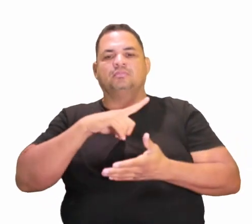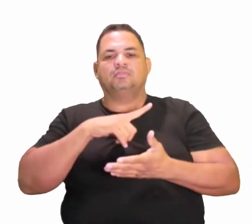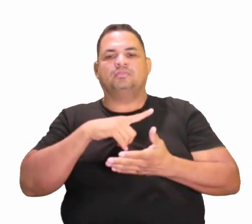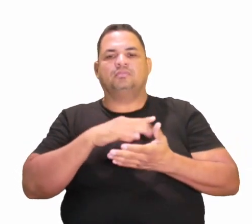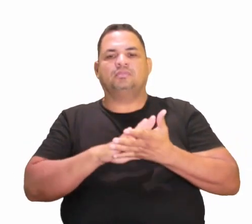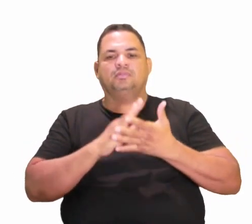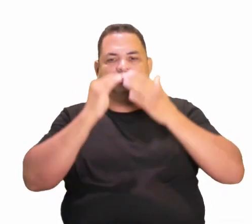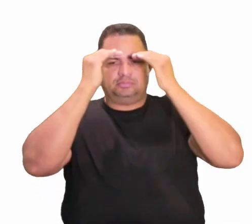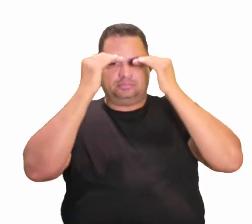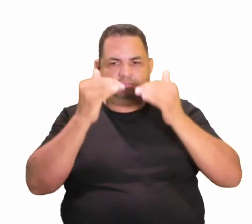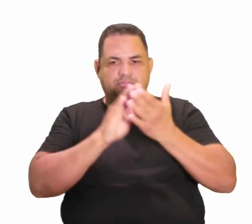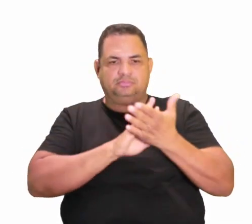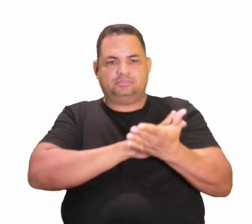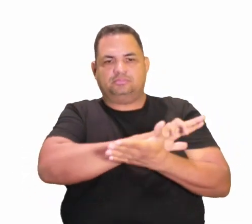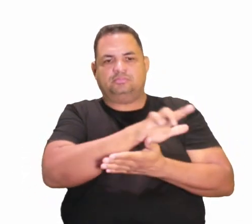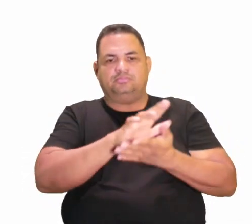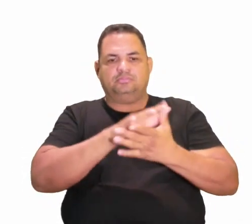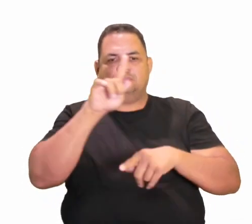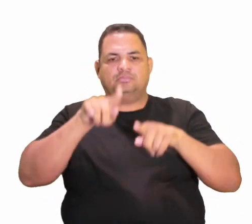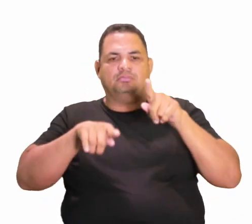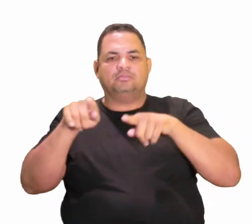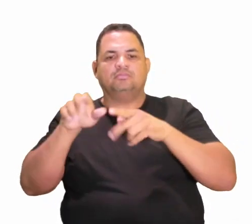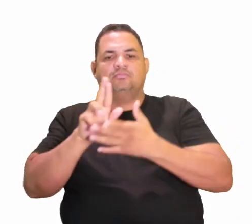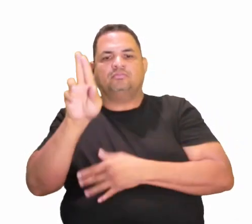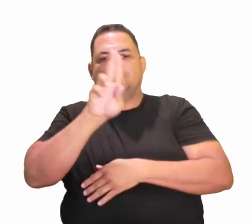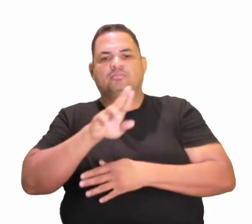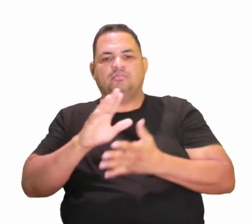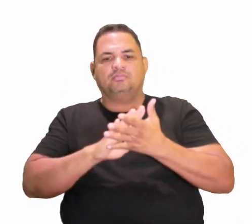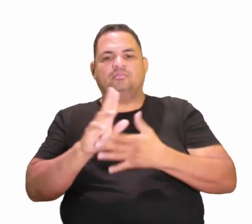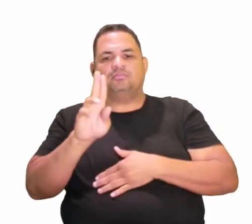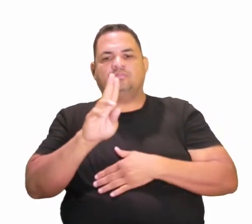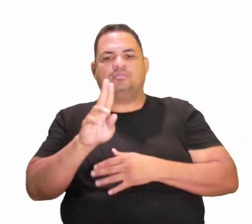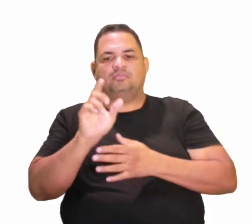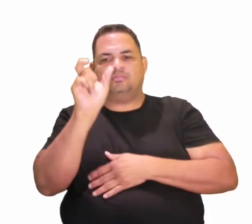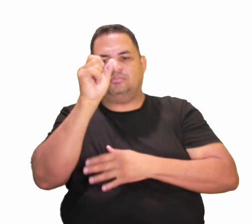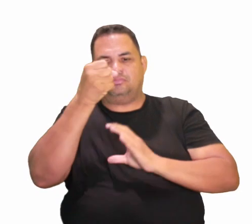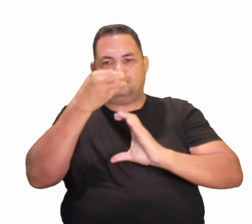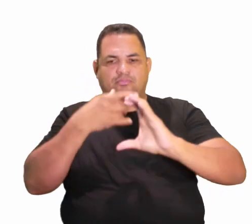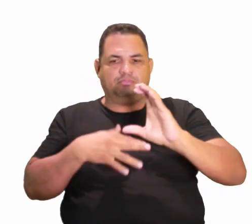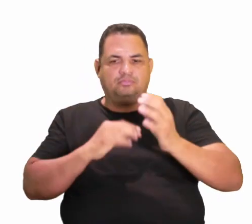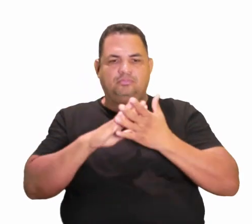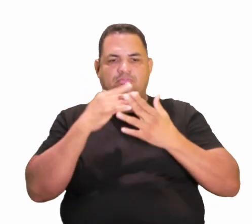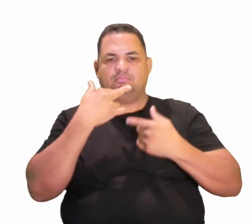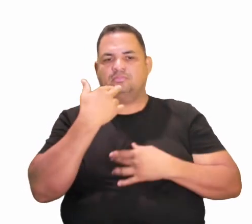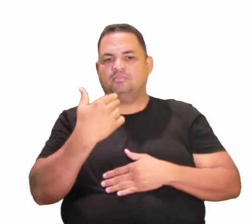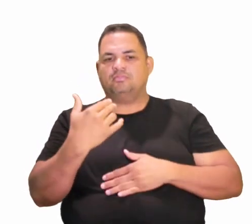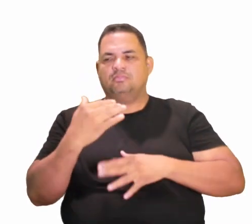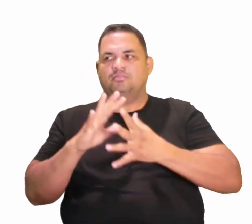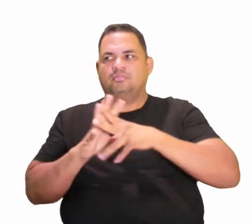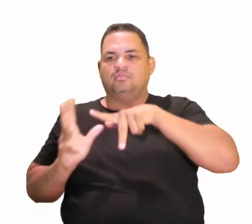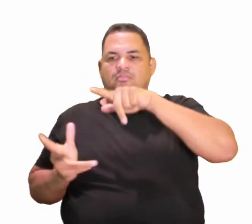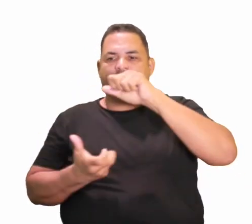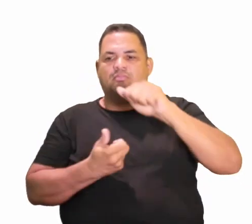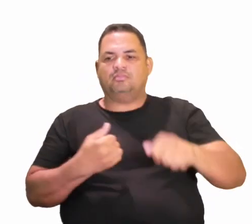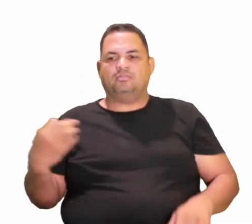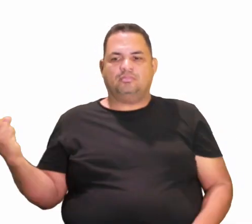multiplicidade e variedade de usuários e funções dessa língua no mundo